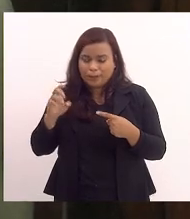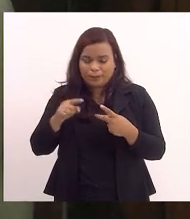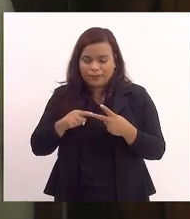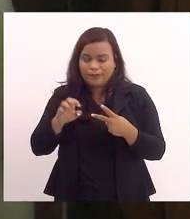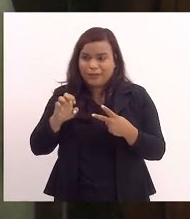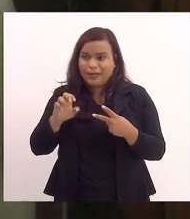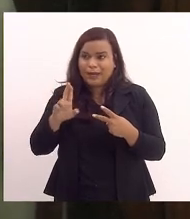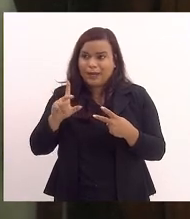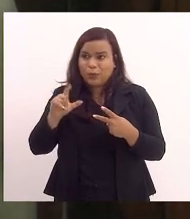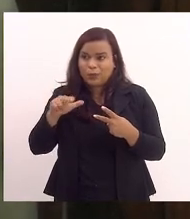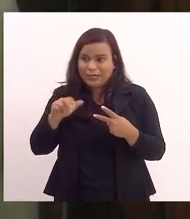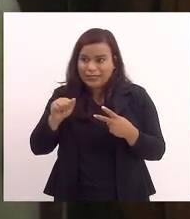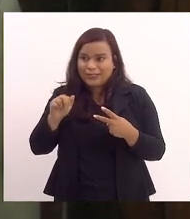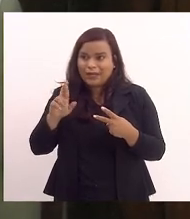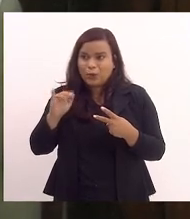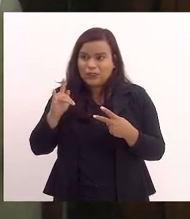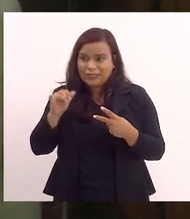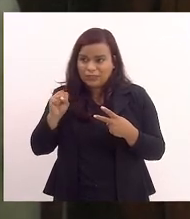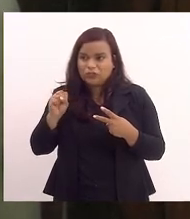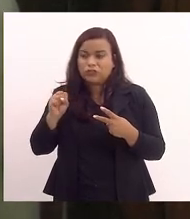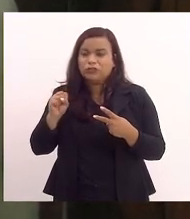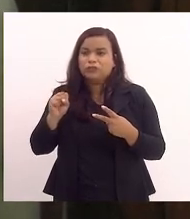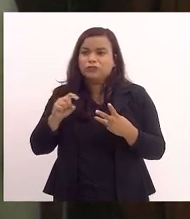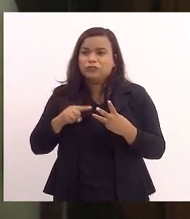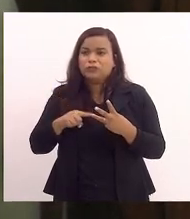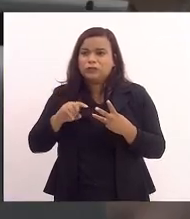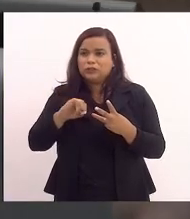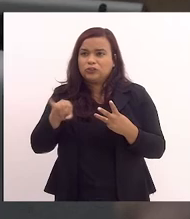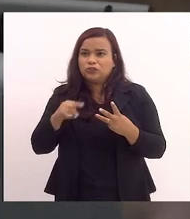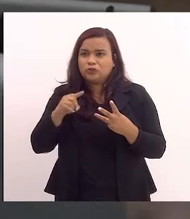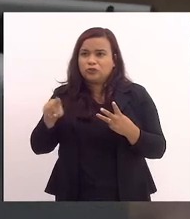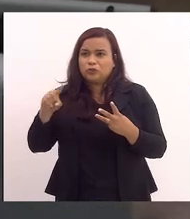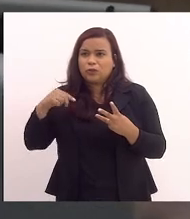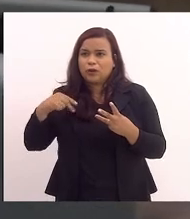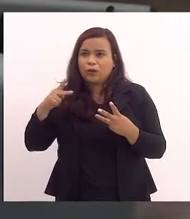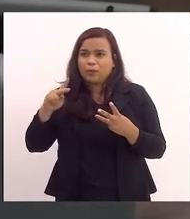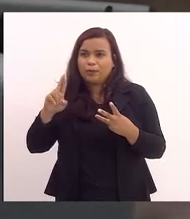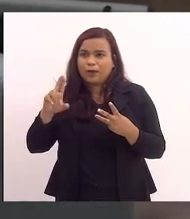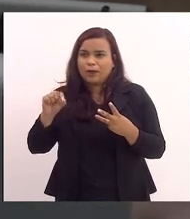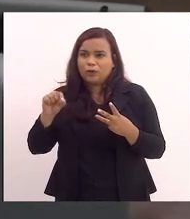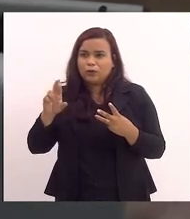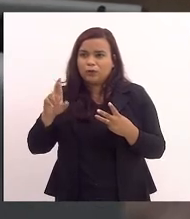Rodrigues Pereira de Souza e João Paulo Rodrigues.